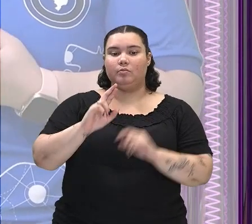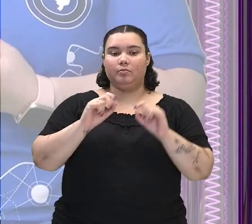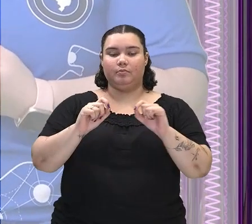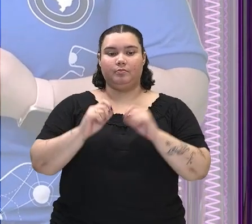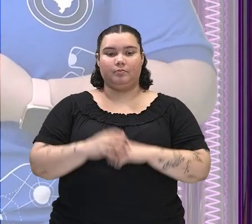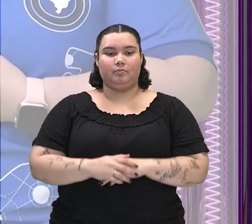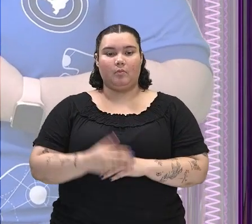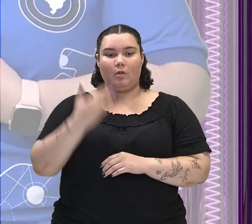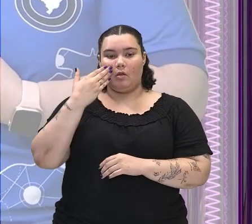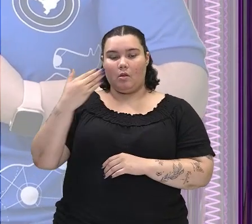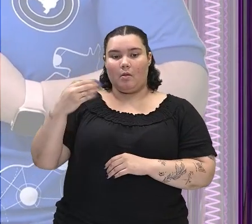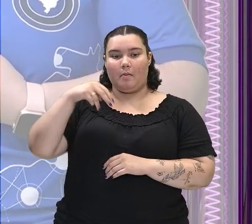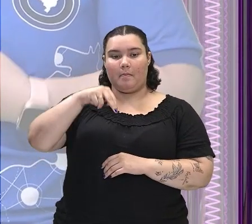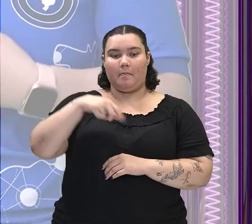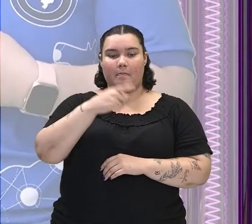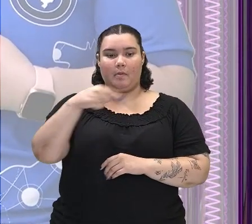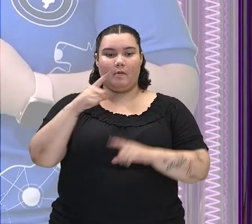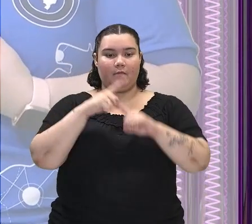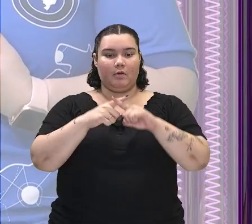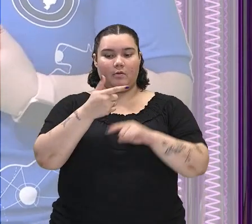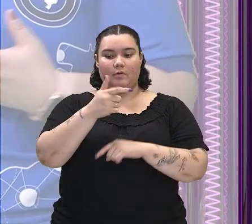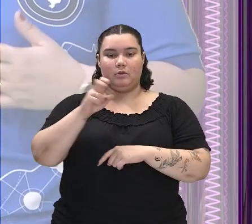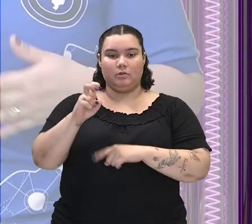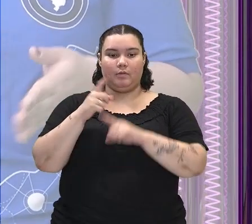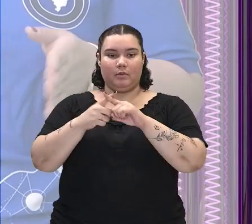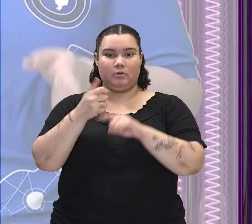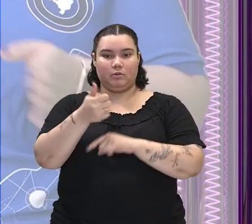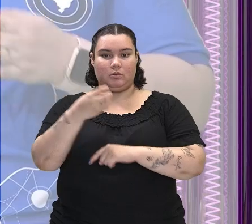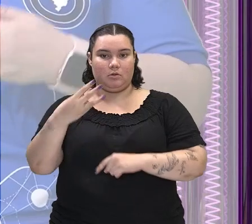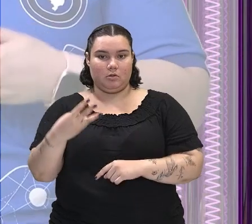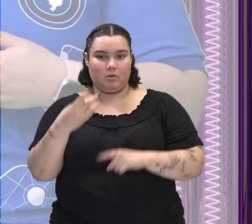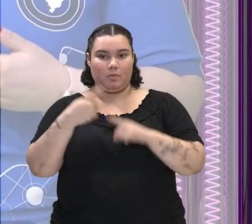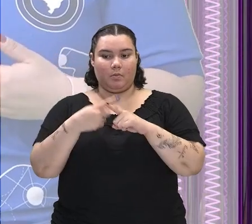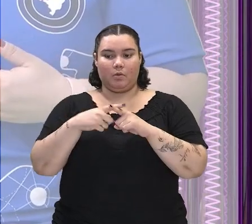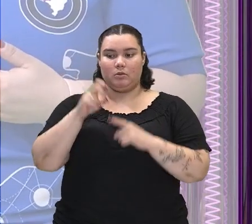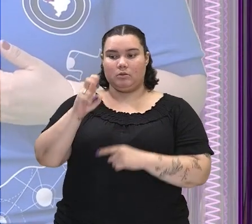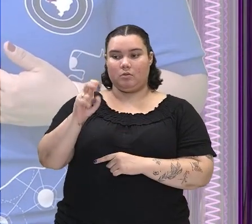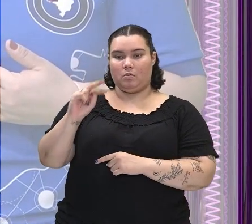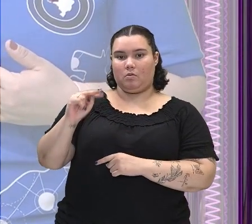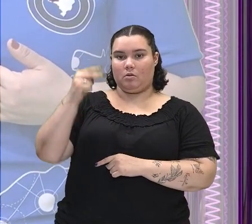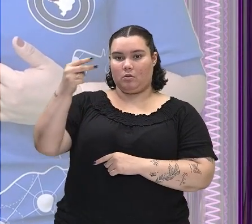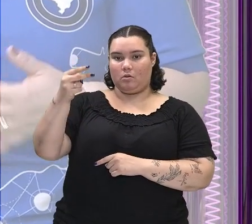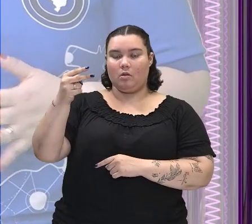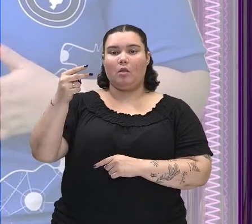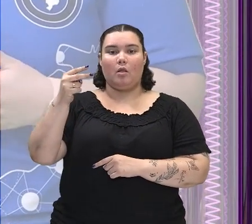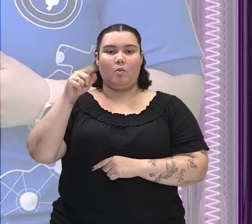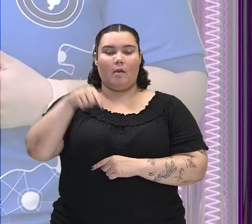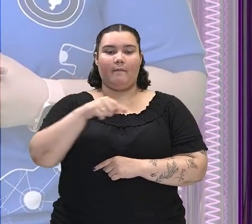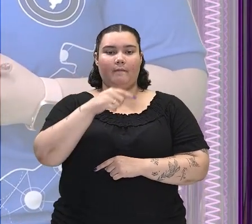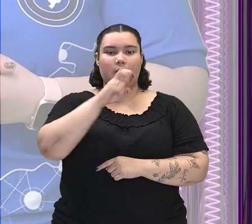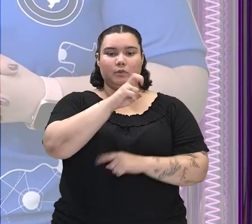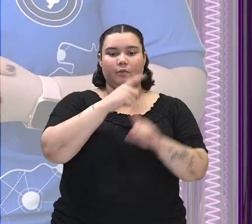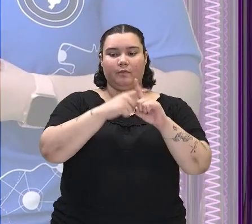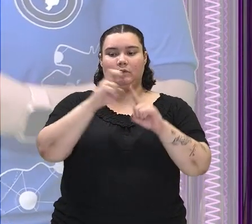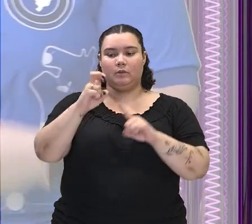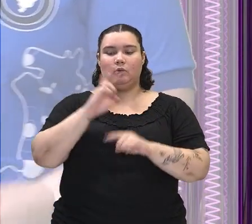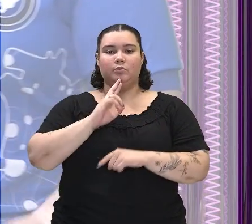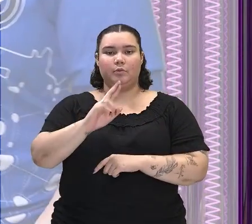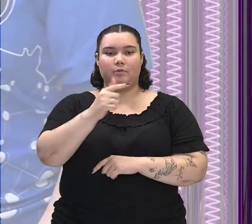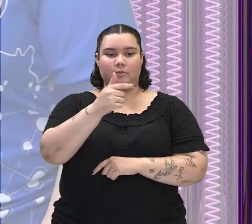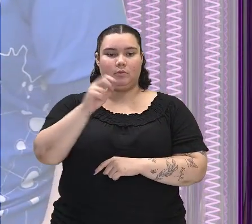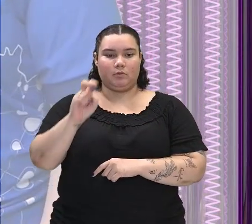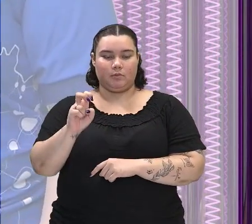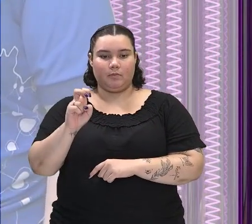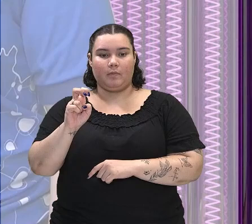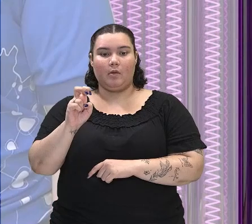aí π vezes 25 vezes 13, porque 5 ao quadrado, né, 25. E aí, fazendo essa